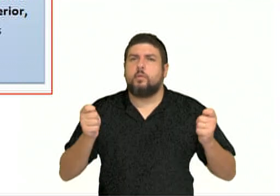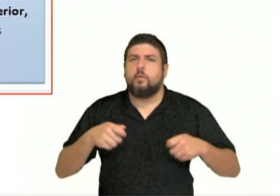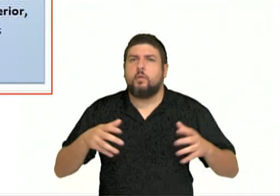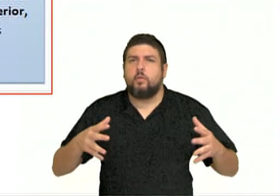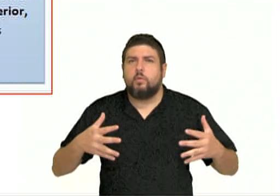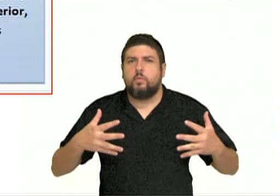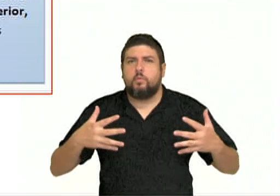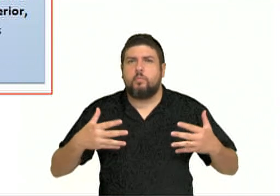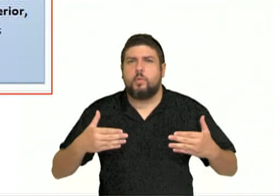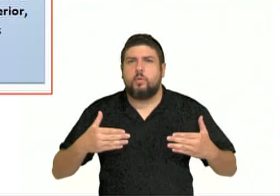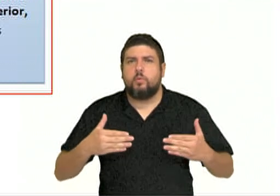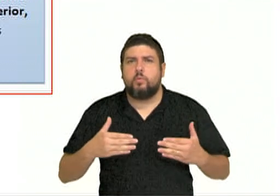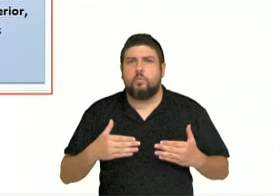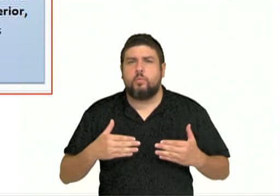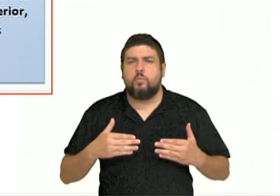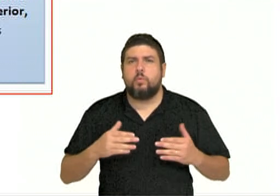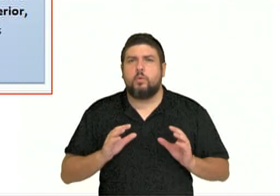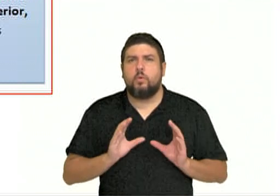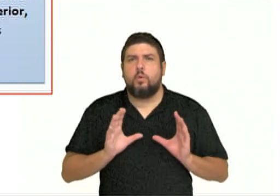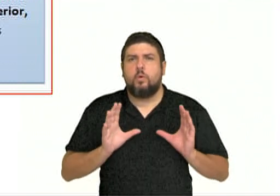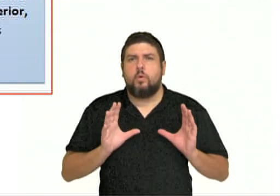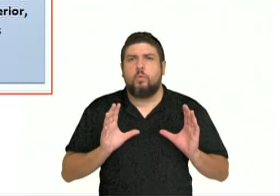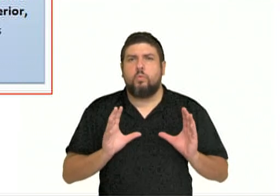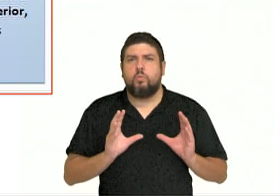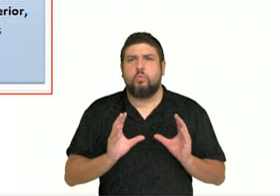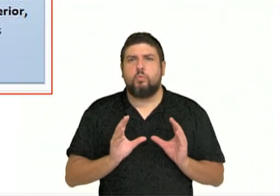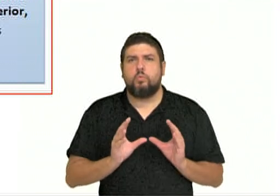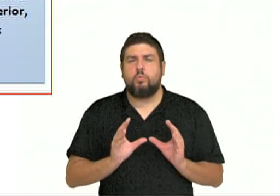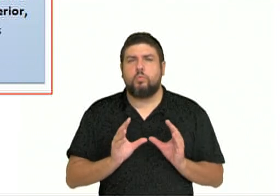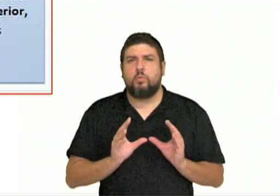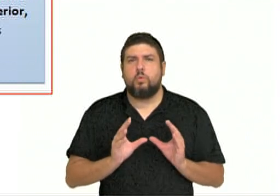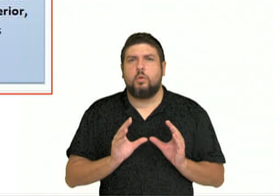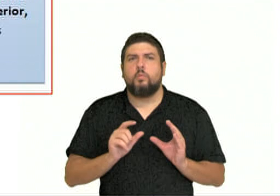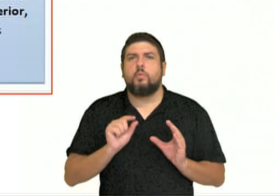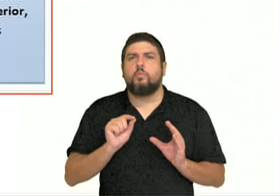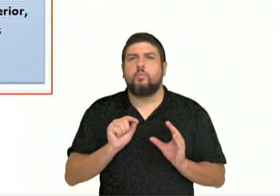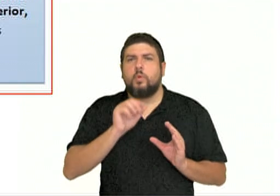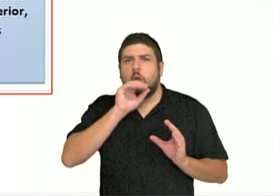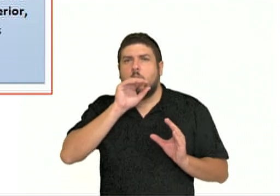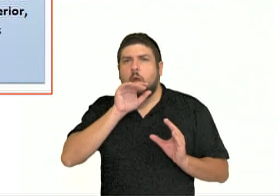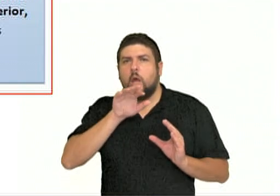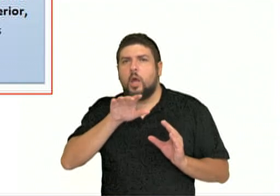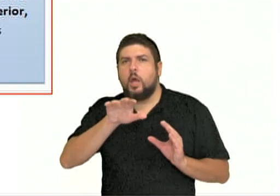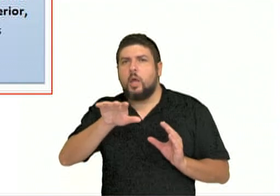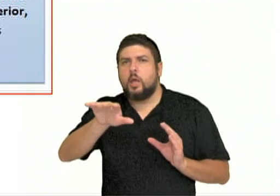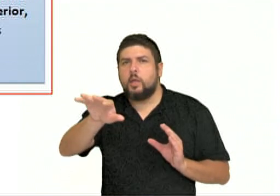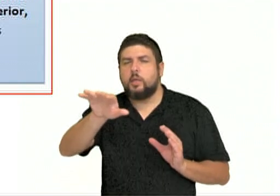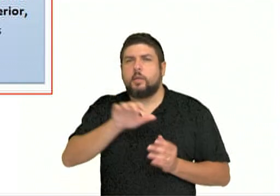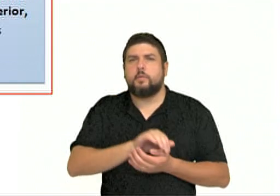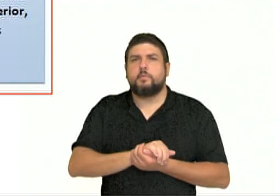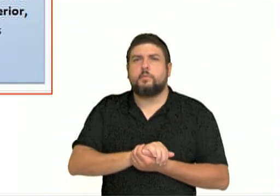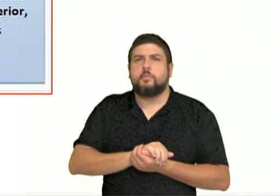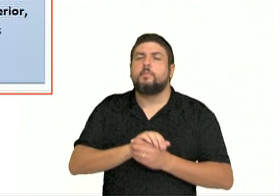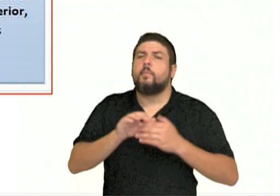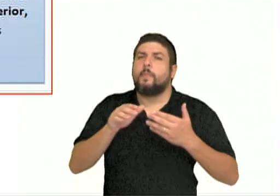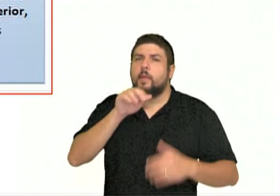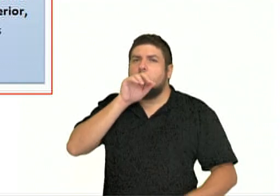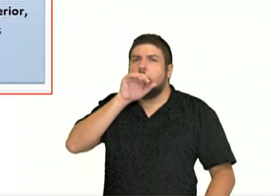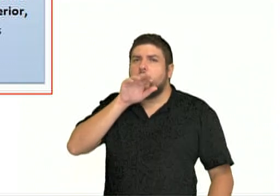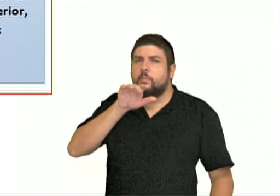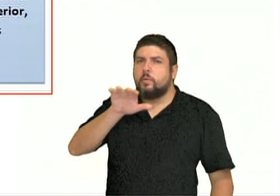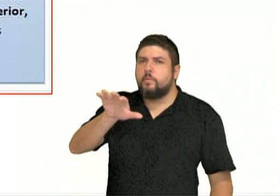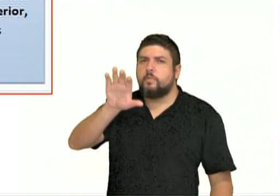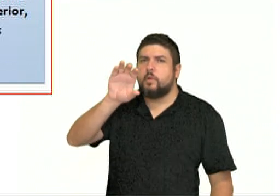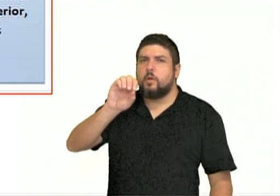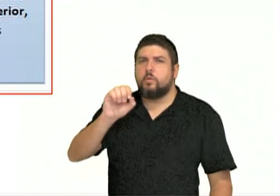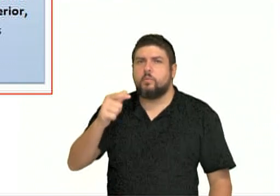nossos pulmões fiquem contraídos e o ar que está dentro deles vai para o exterior, ou seja, vai para fora